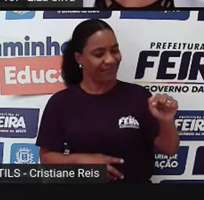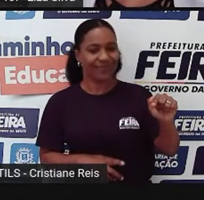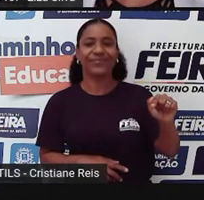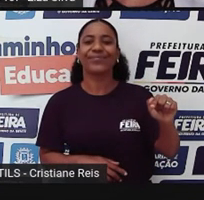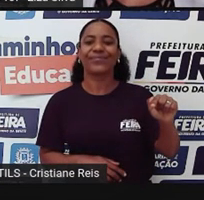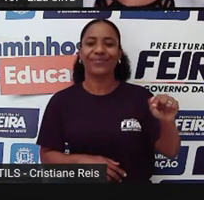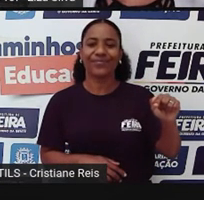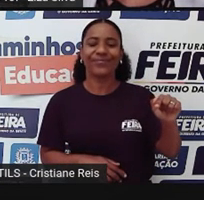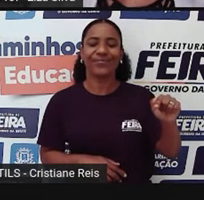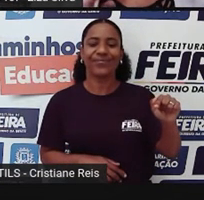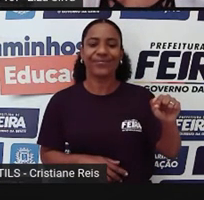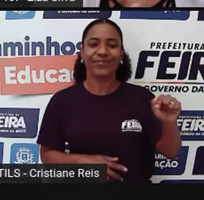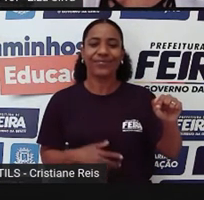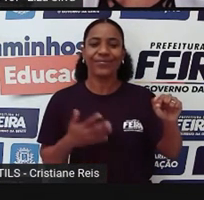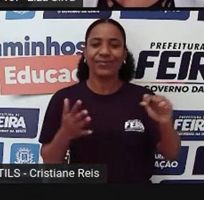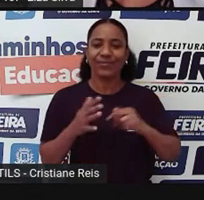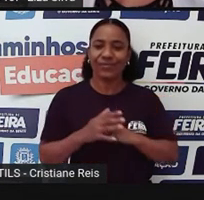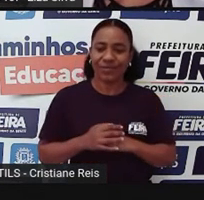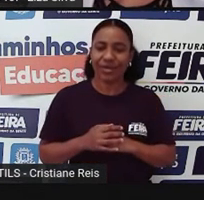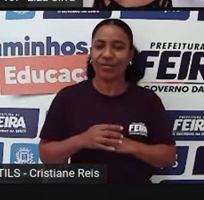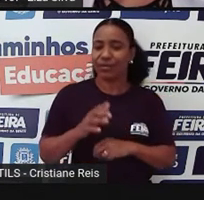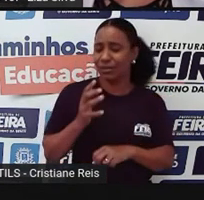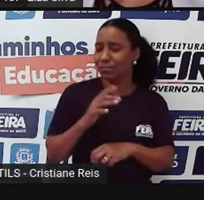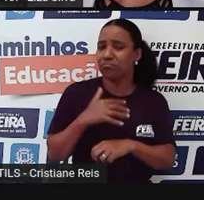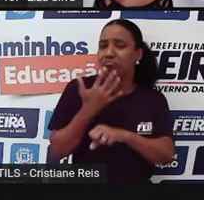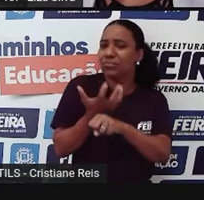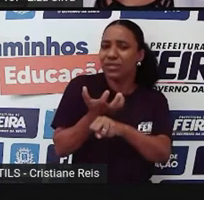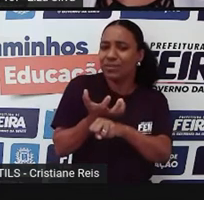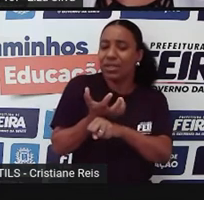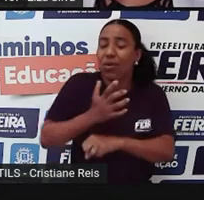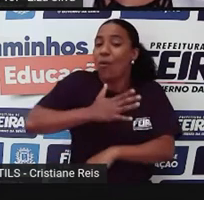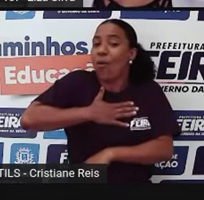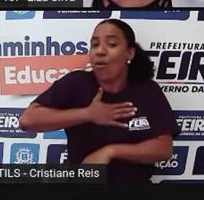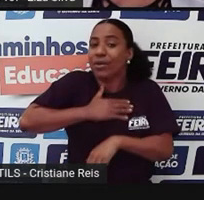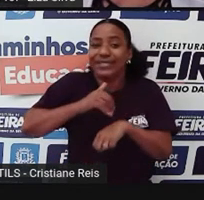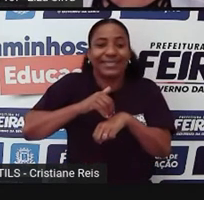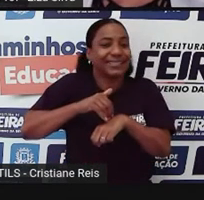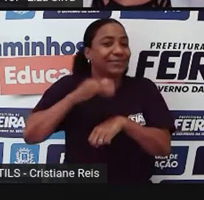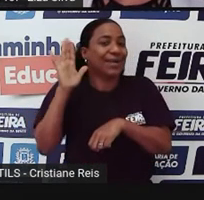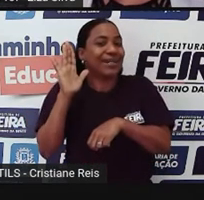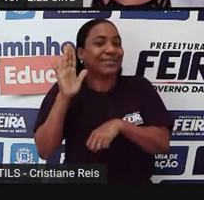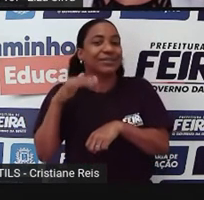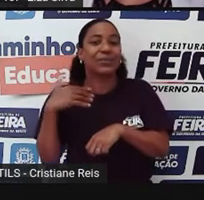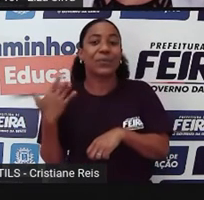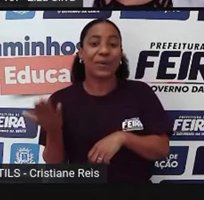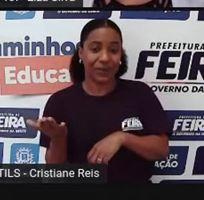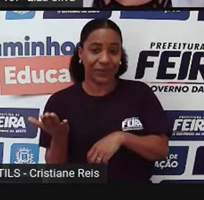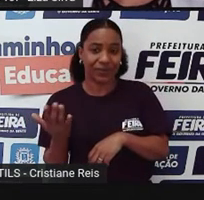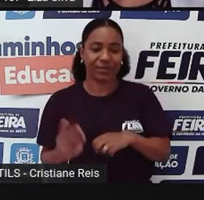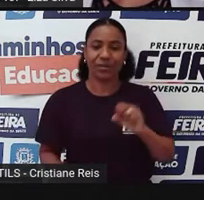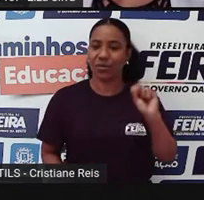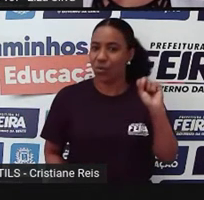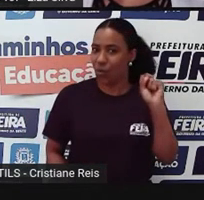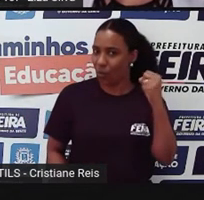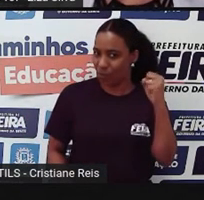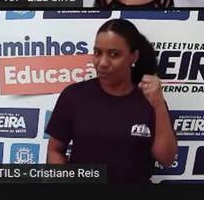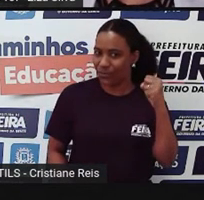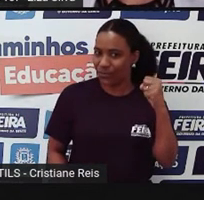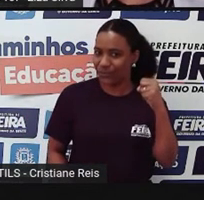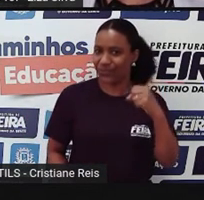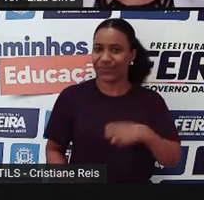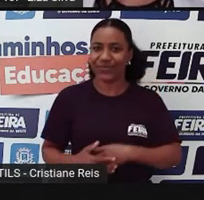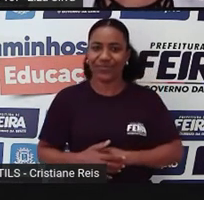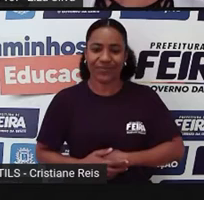subject Qual é a sua disciplina favorita em inglês Joana o número 8